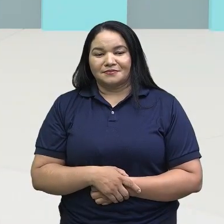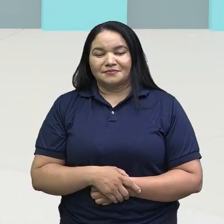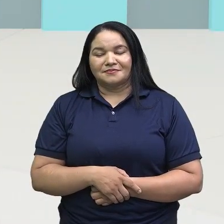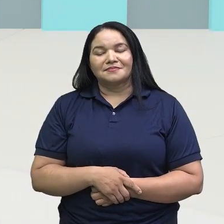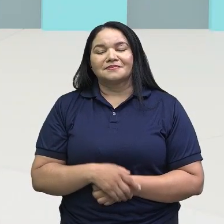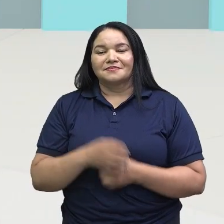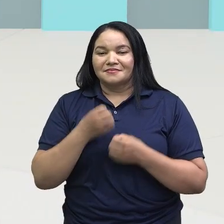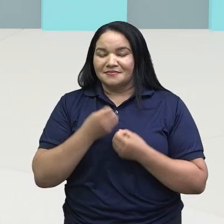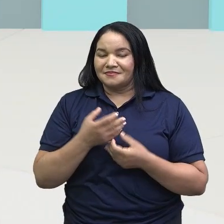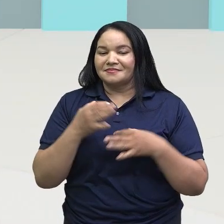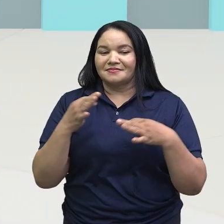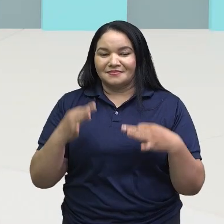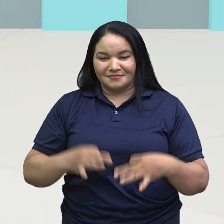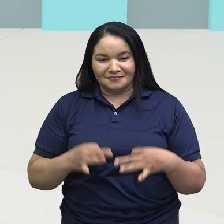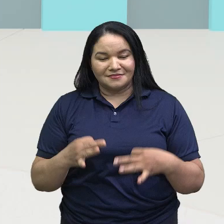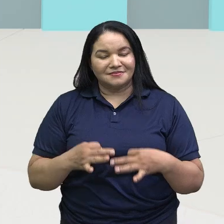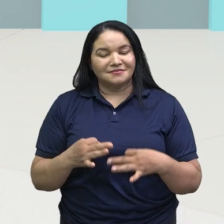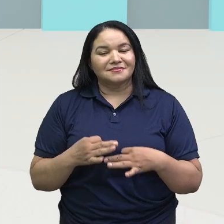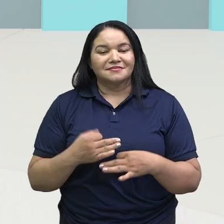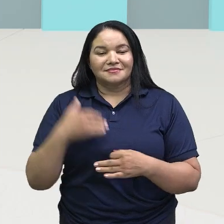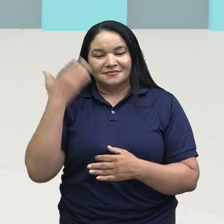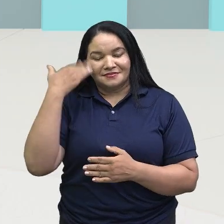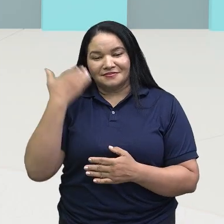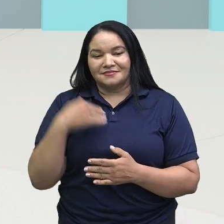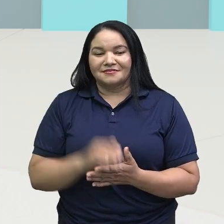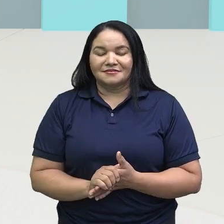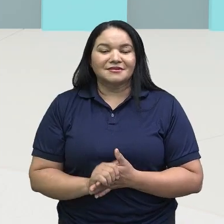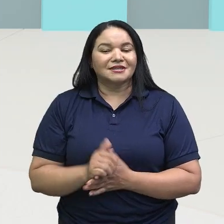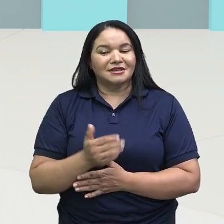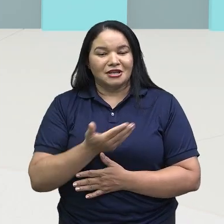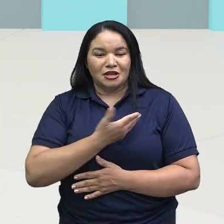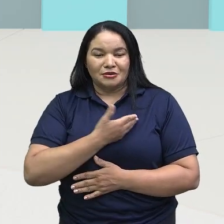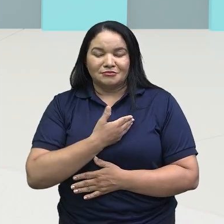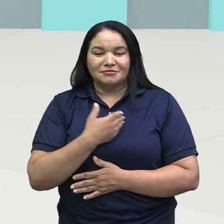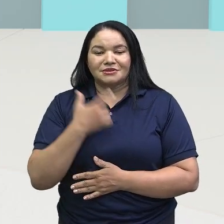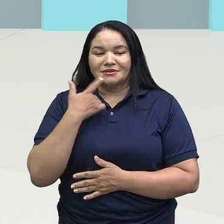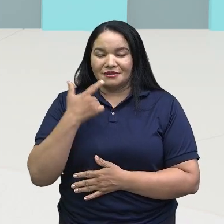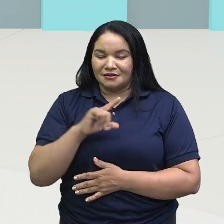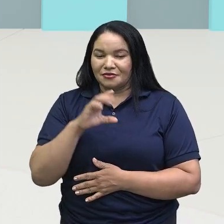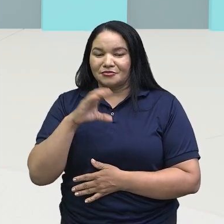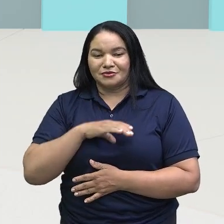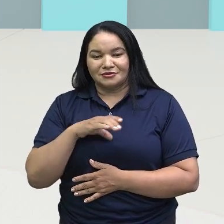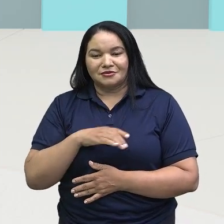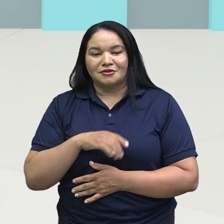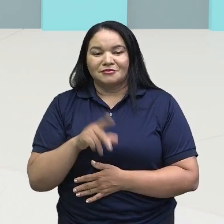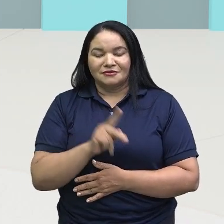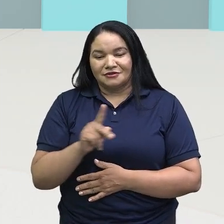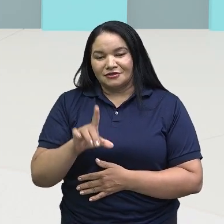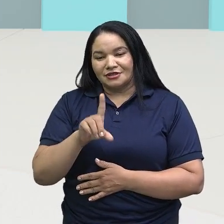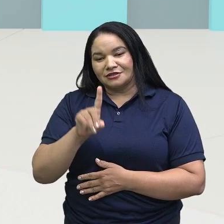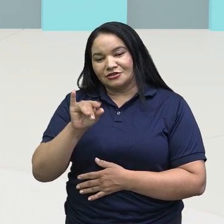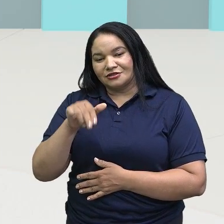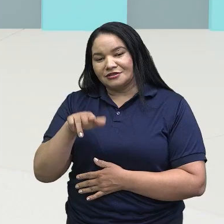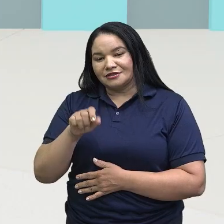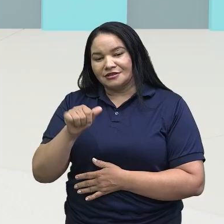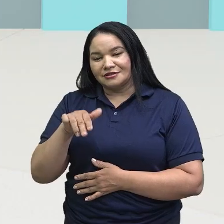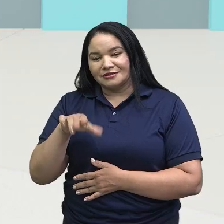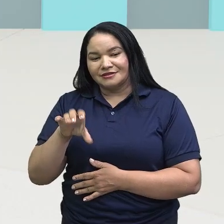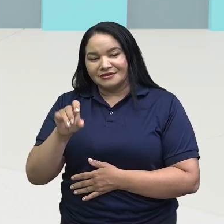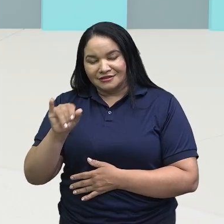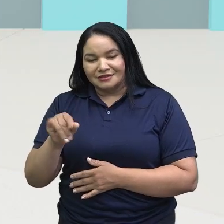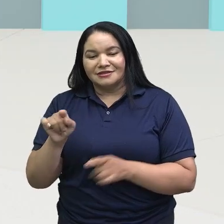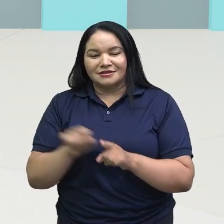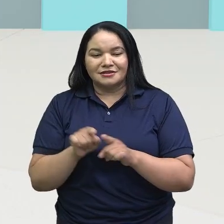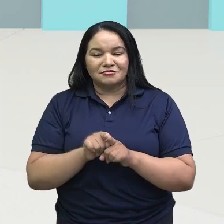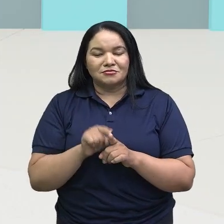Muito bem, perfeita interpretação, então, aí de uma colega nossa, que é de língua portuguesa também, professora Dinanci, né, que traz aí toda essa